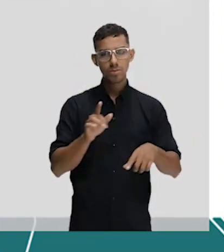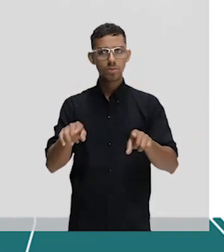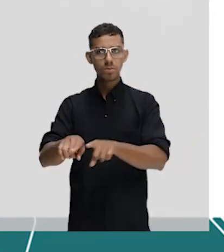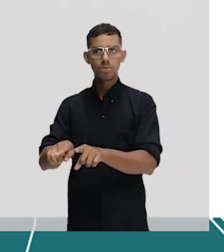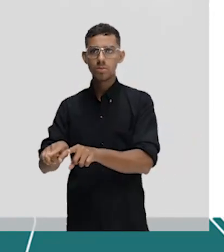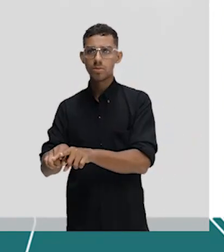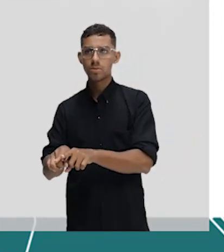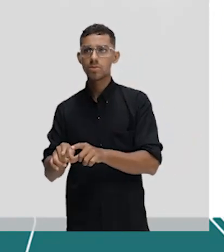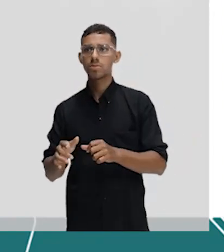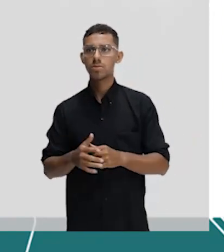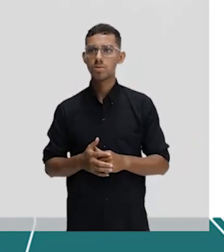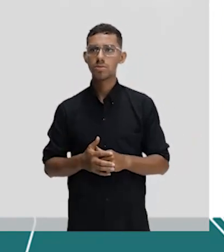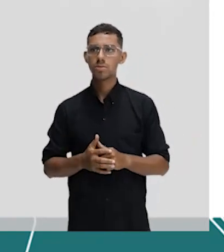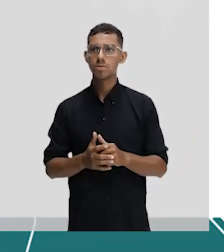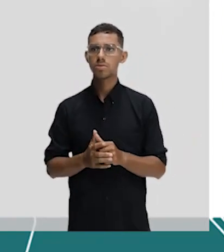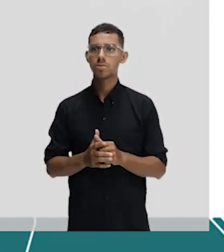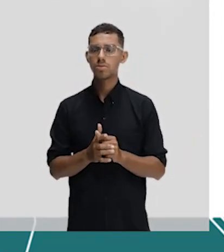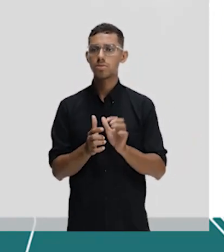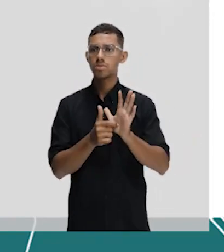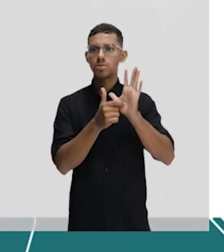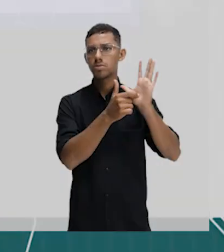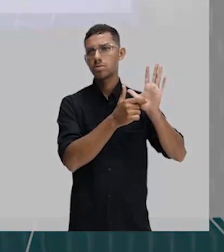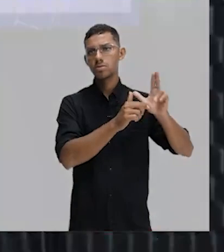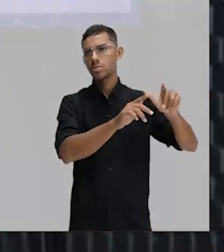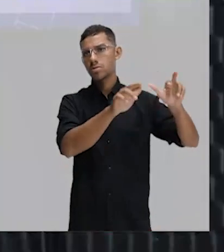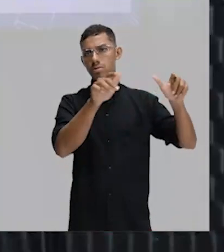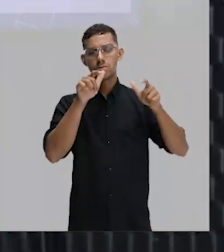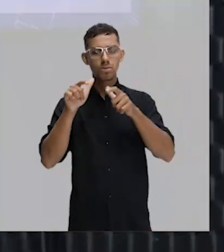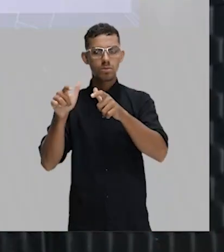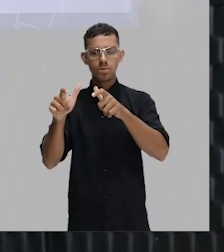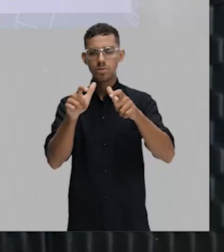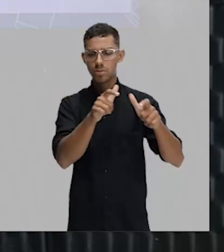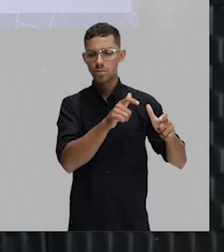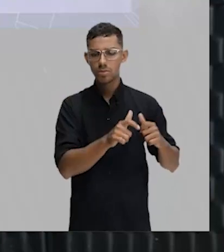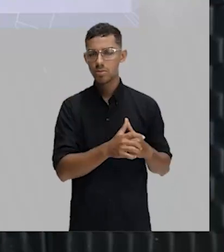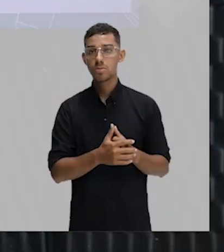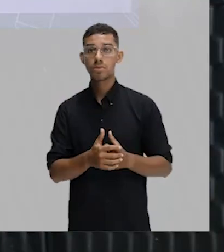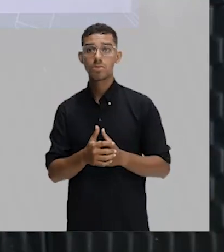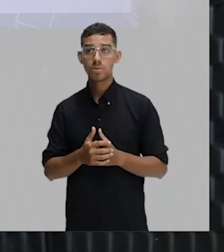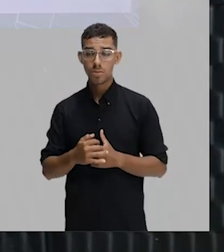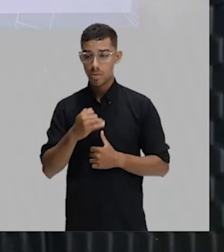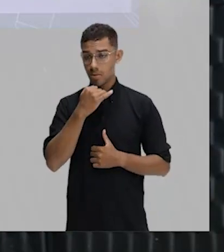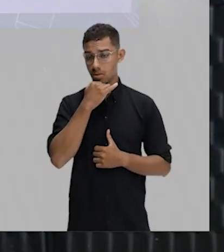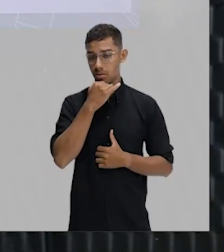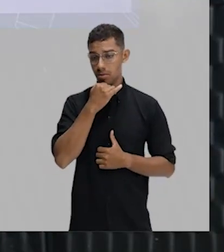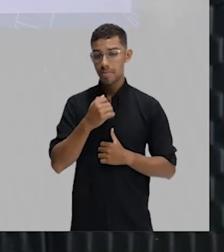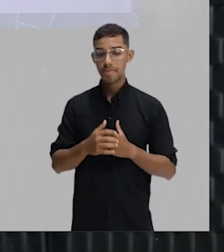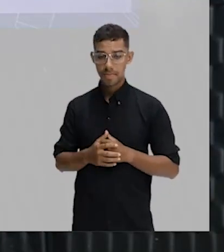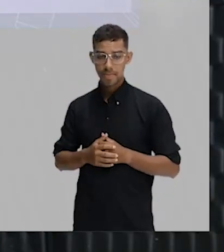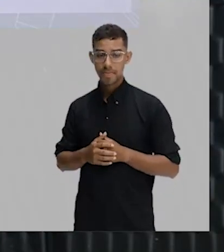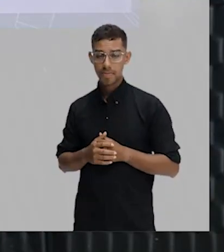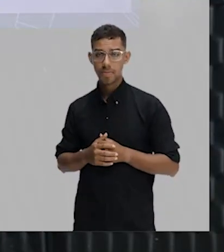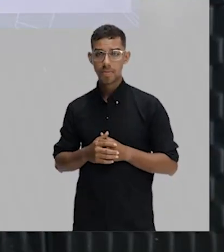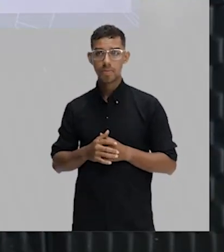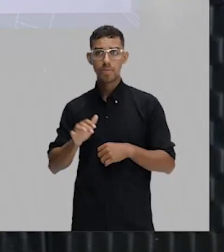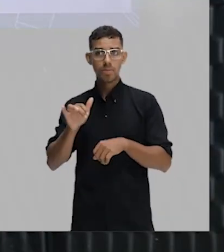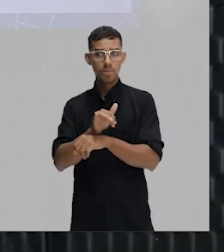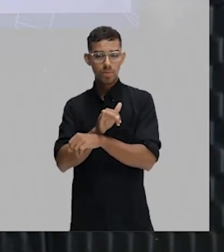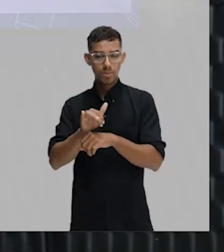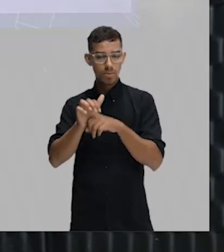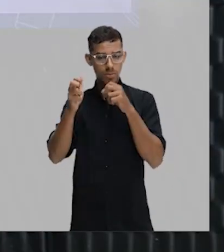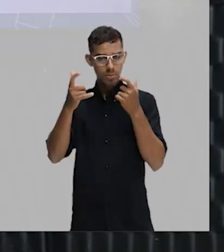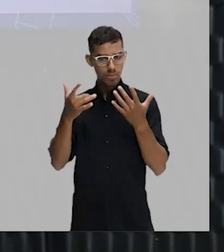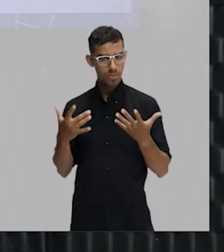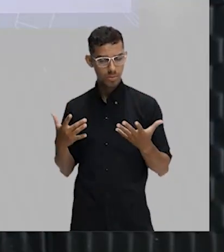assim, um pingo de amostra em cima de uma série de locais. Então, se você for falar, por exemplo, de espaços culturais estrangeiros, o primeiro que eu